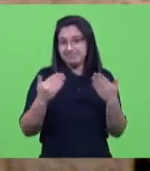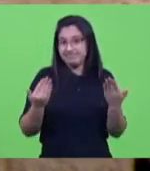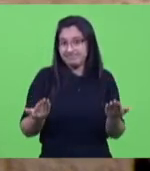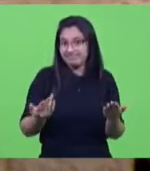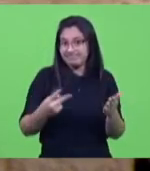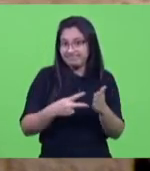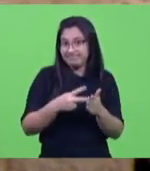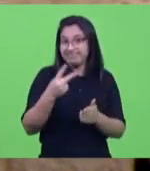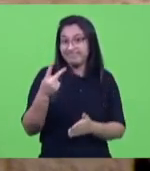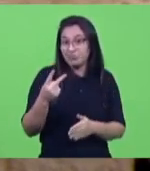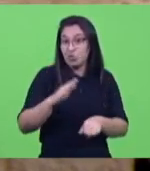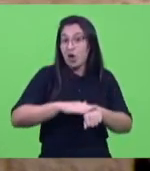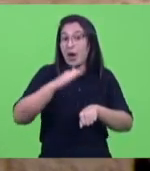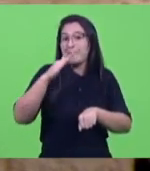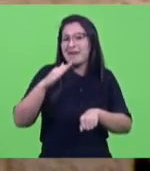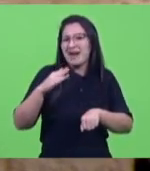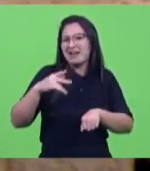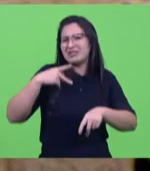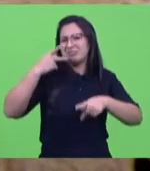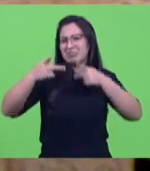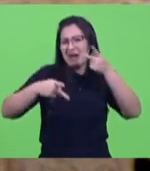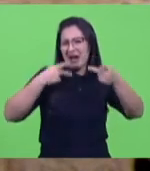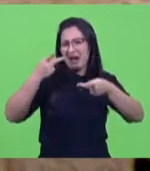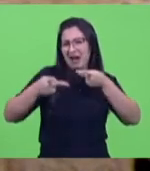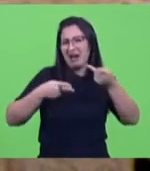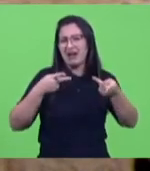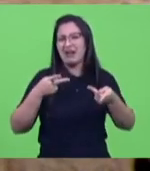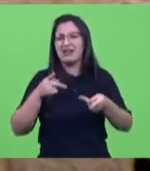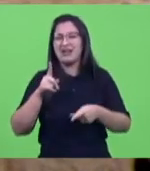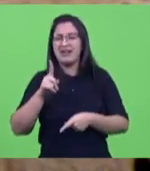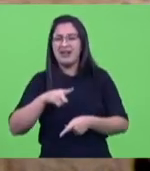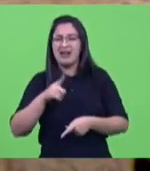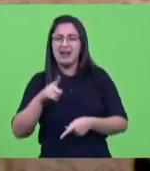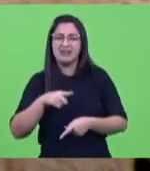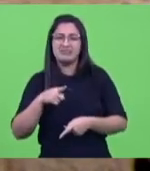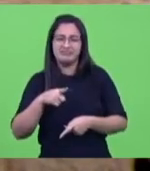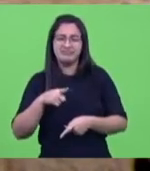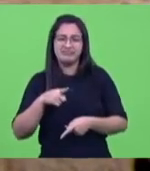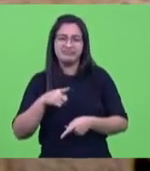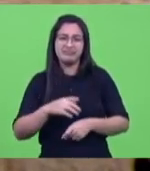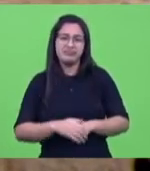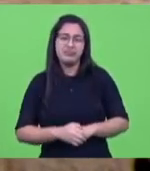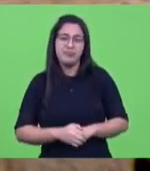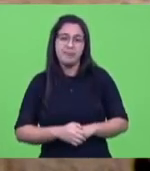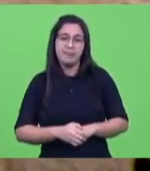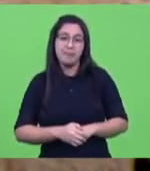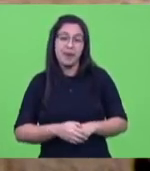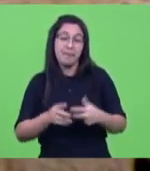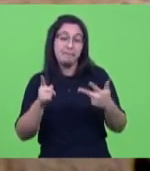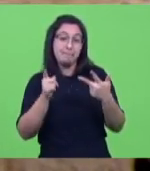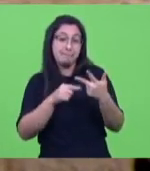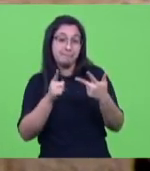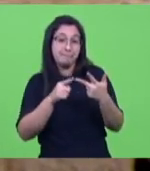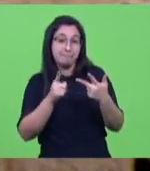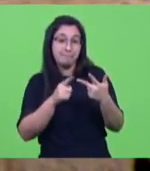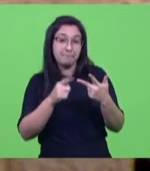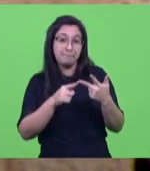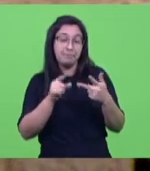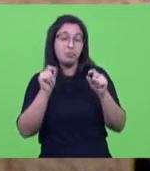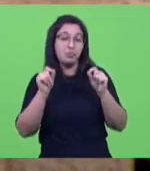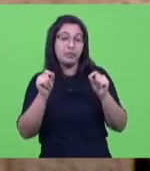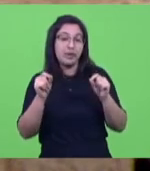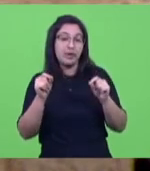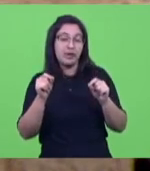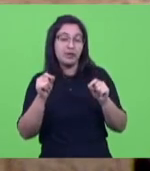essas são as duas maiores falácias quando se trata de educação domiciliar. Mas tem um terceiro ponto que me parece muito importante nós